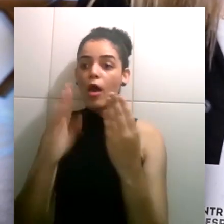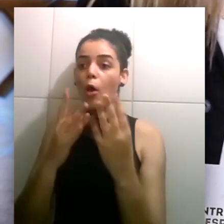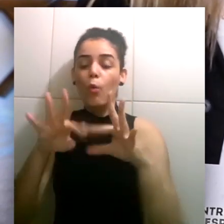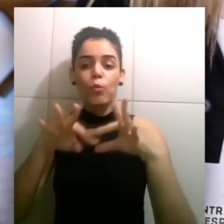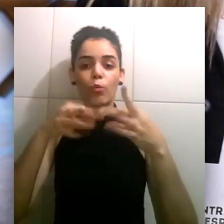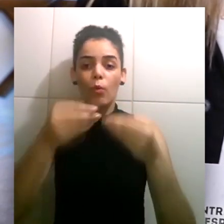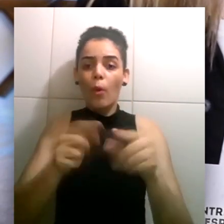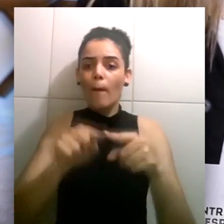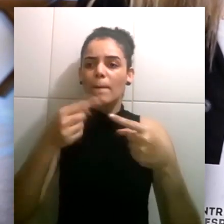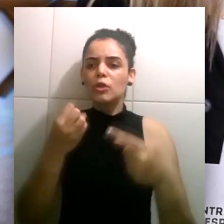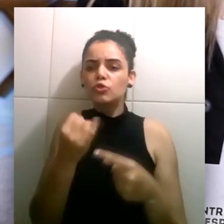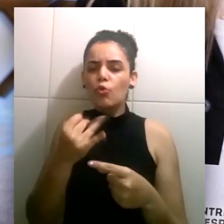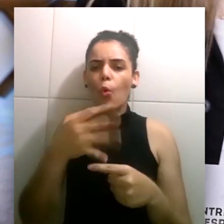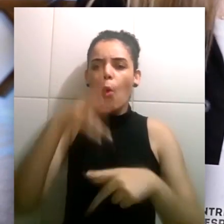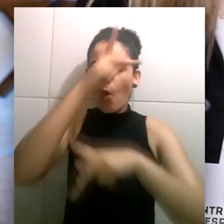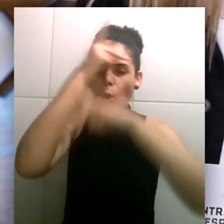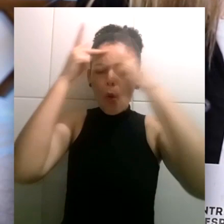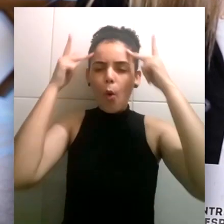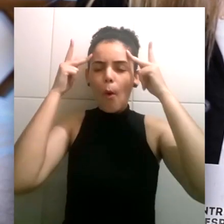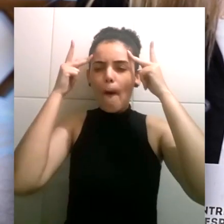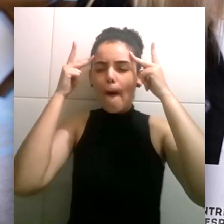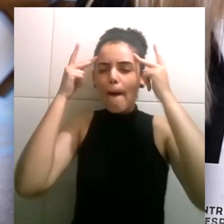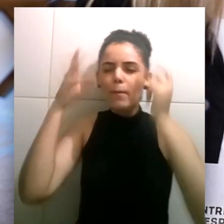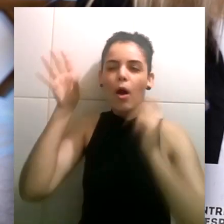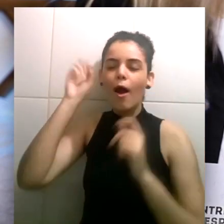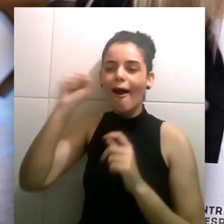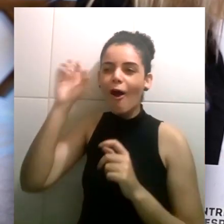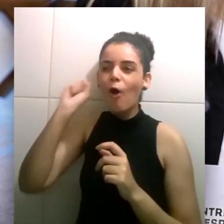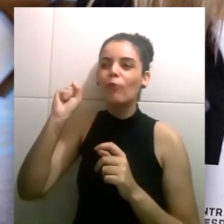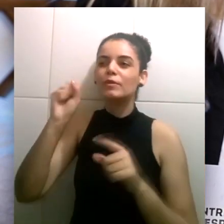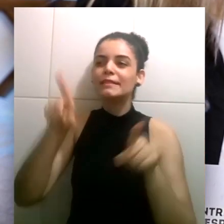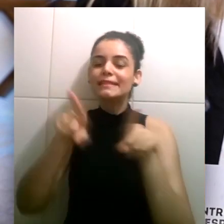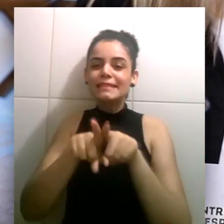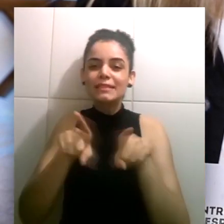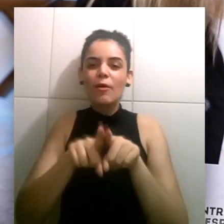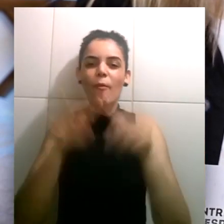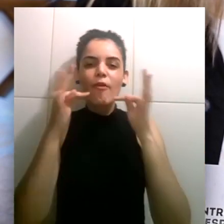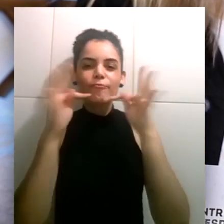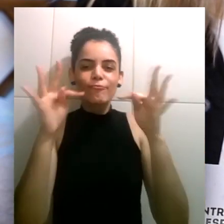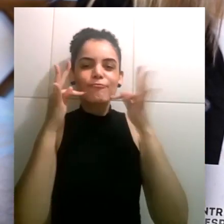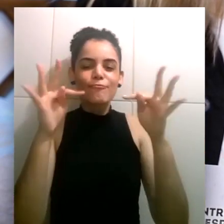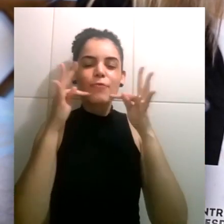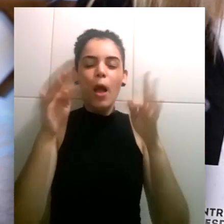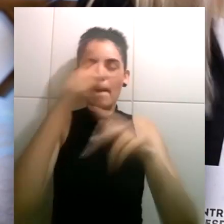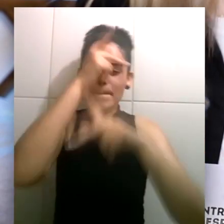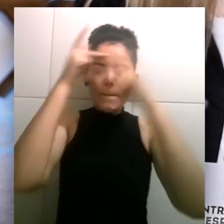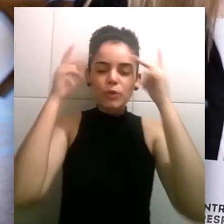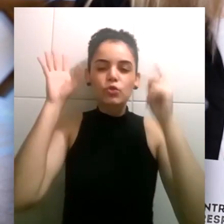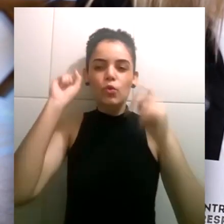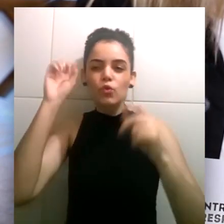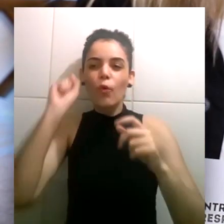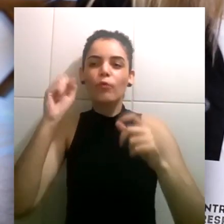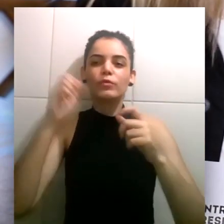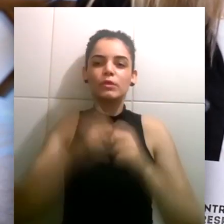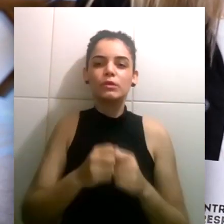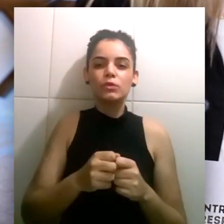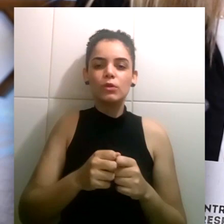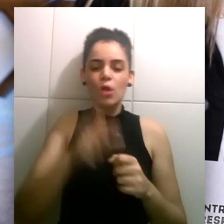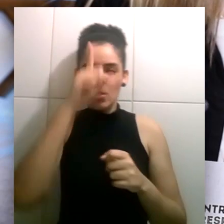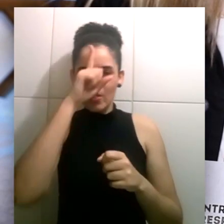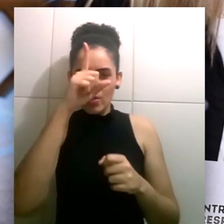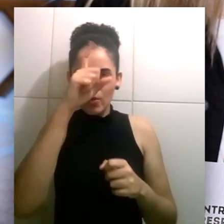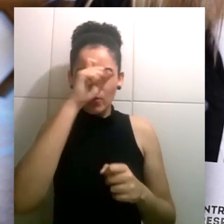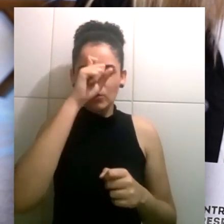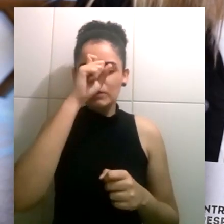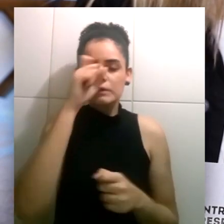tudo e tal. Mas quantas pessoas, quantos testemunhos de pessoas ouvindo do leito de hospital, numa cama em